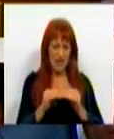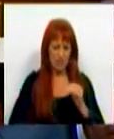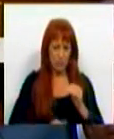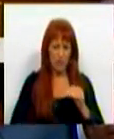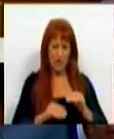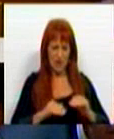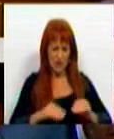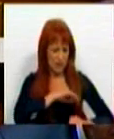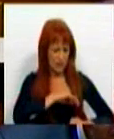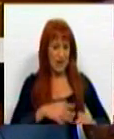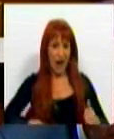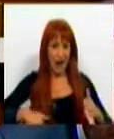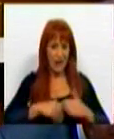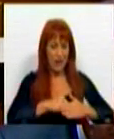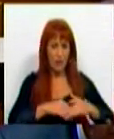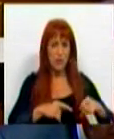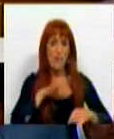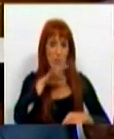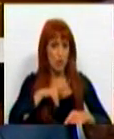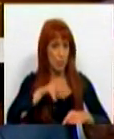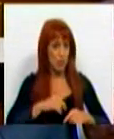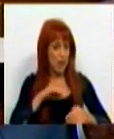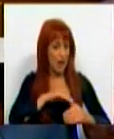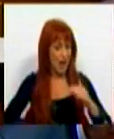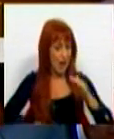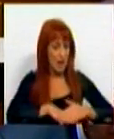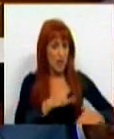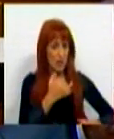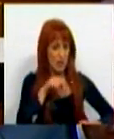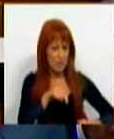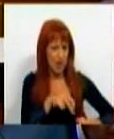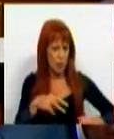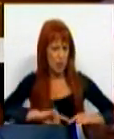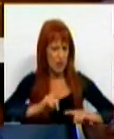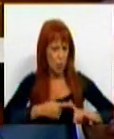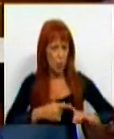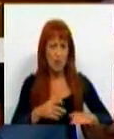inferior da escala de rendimentos, até a famílias portuguesas que ganhem até 20 mil euros,